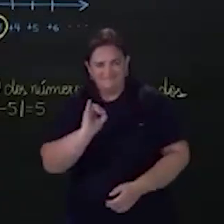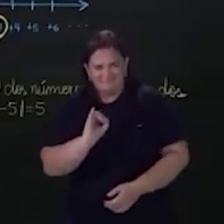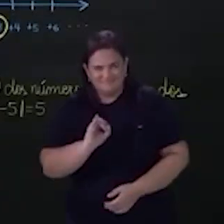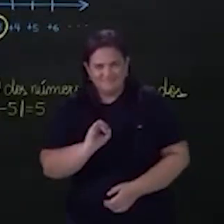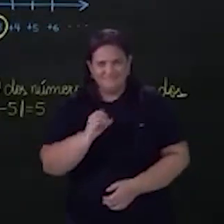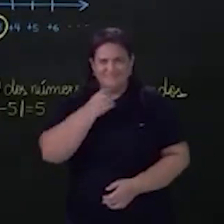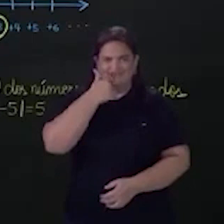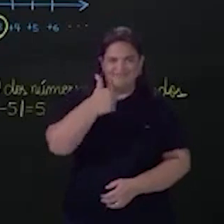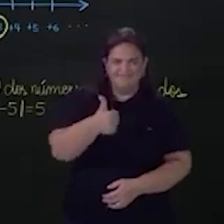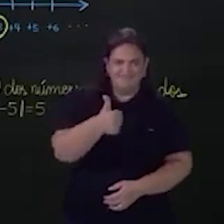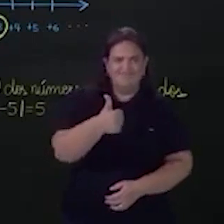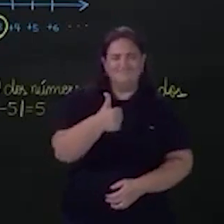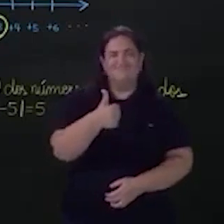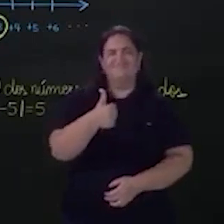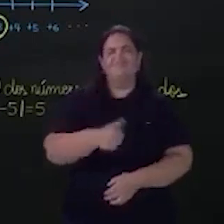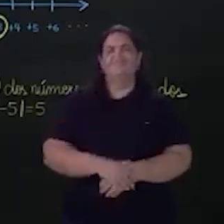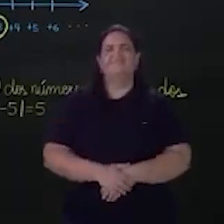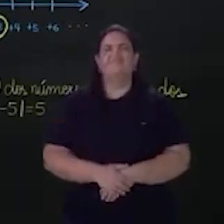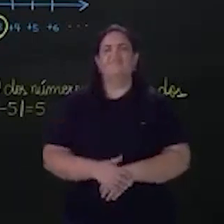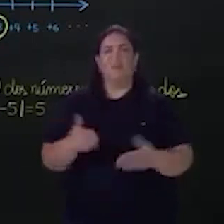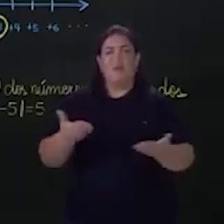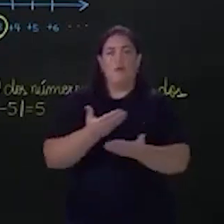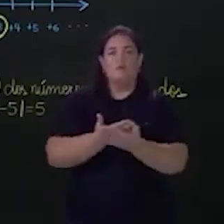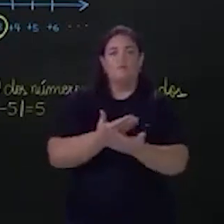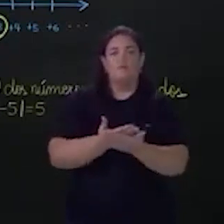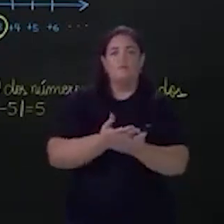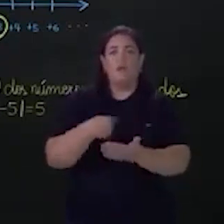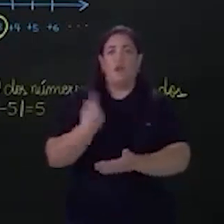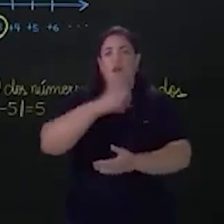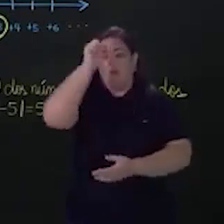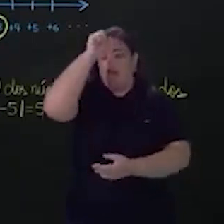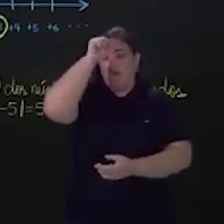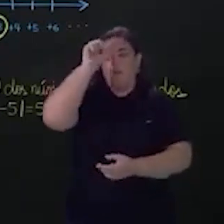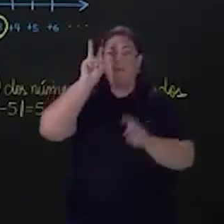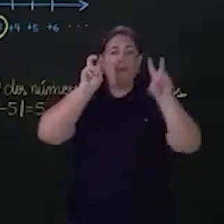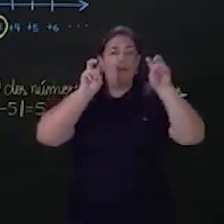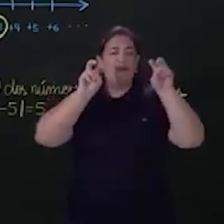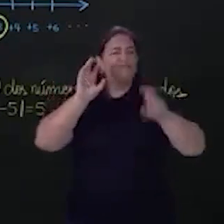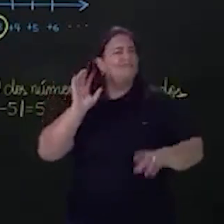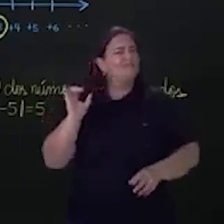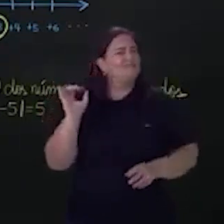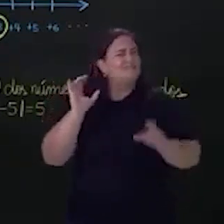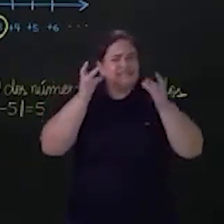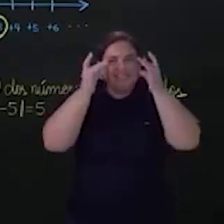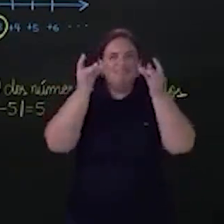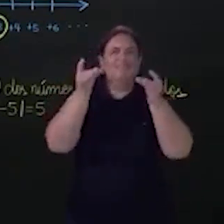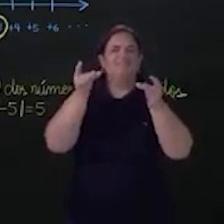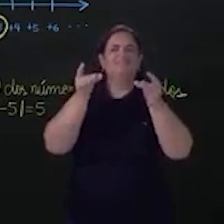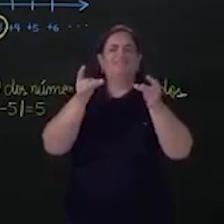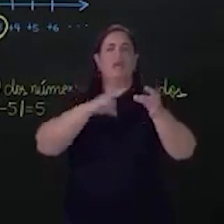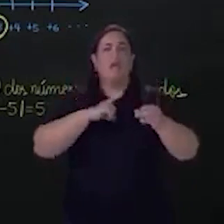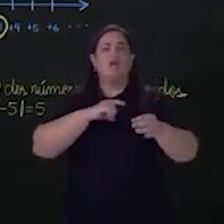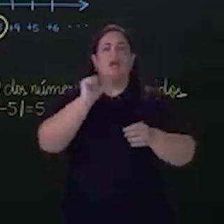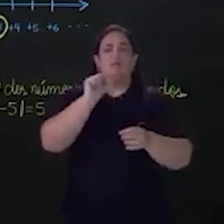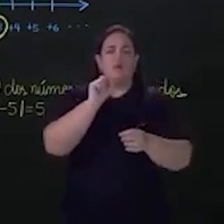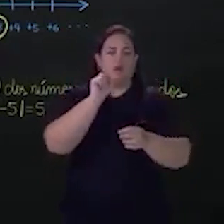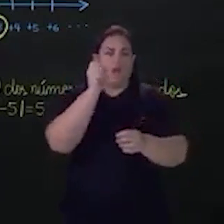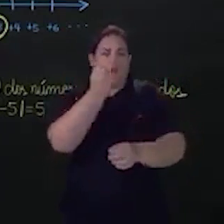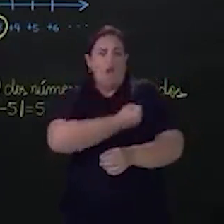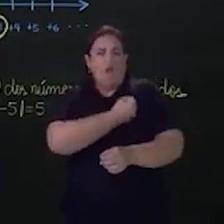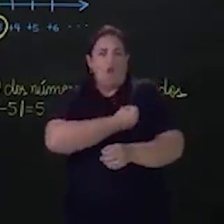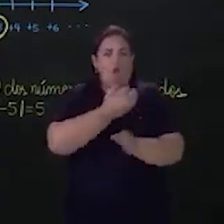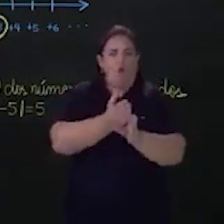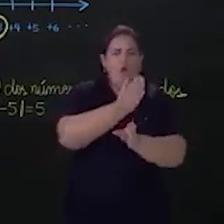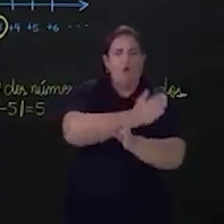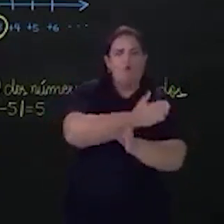Olá pessoal, tudo bem com vocês? Nesta nossa aula vamos trabalhar aqui um assunto bem interessante, onde ele trata dos números